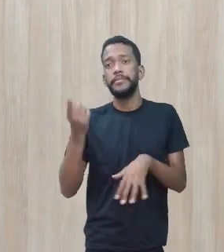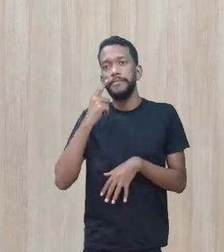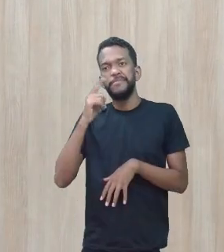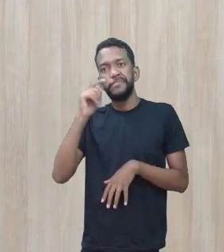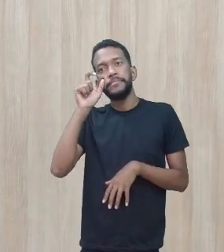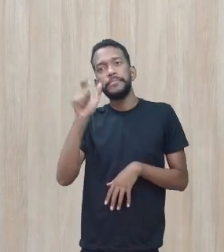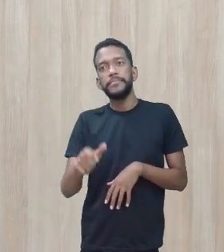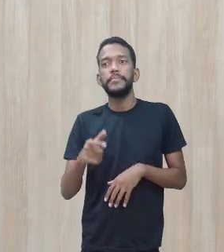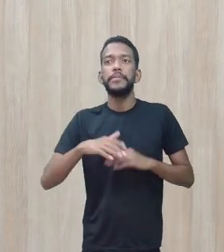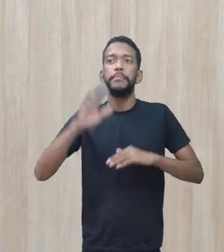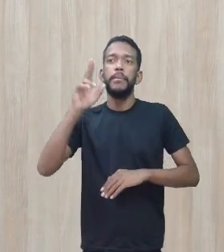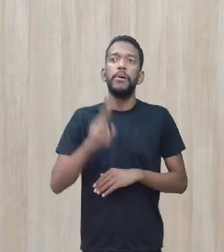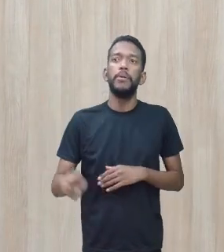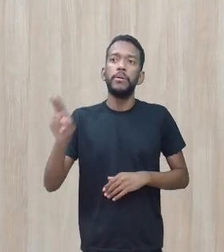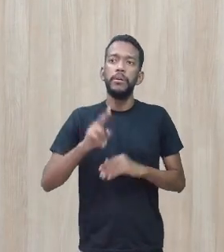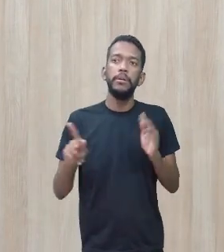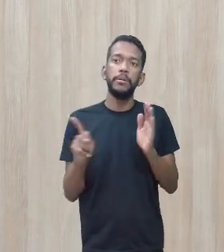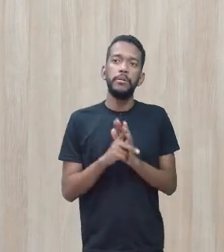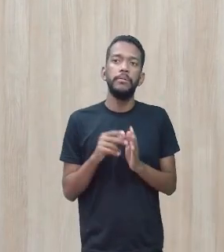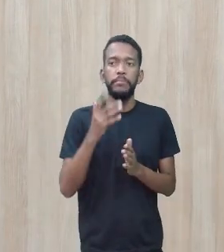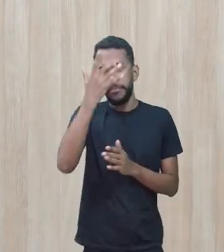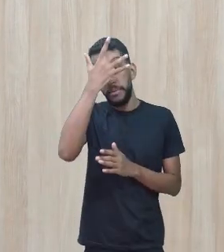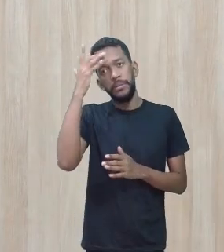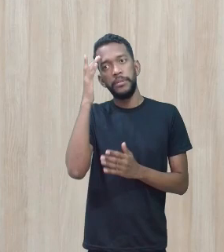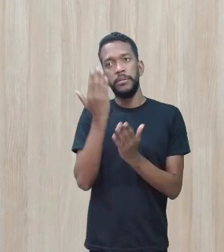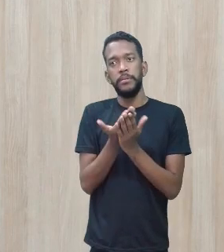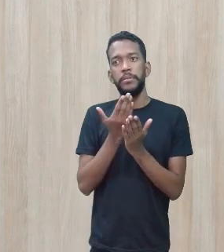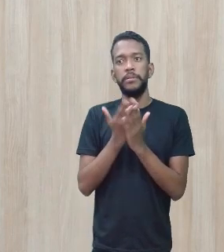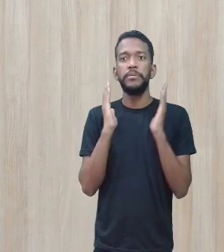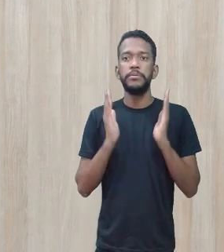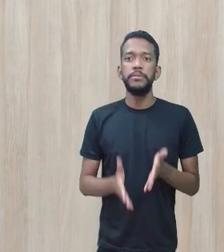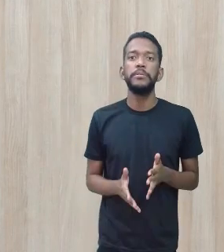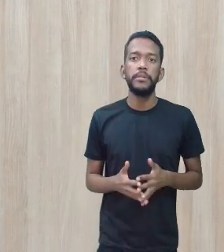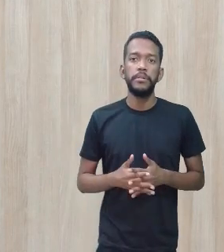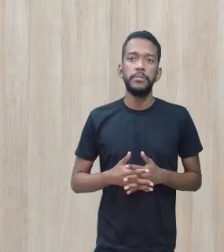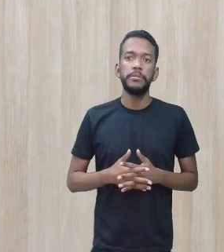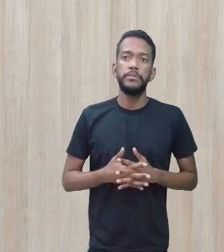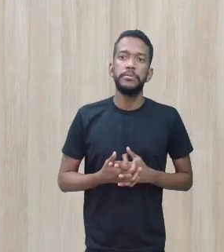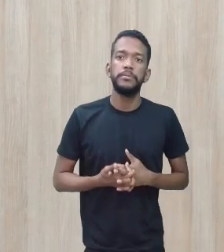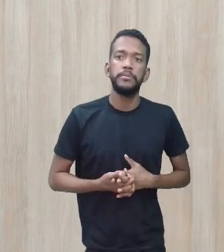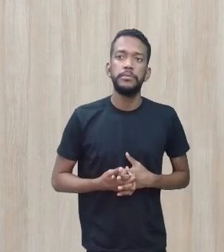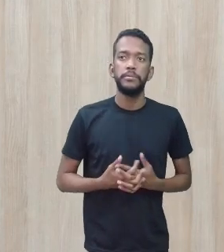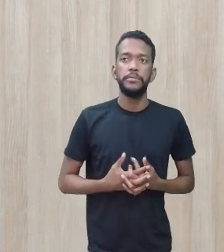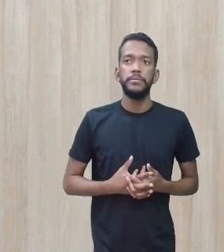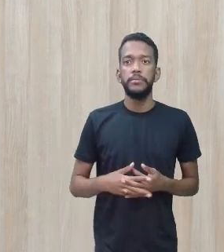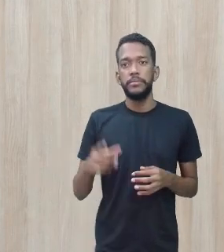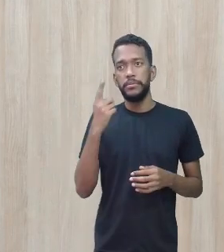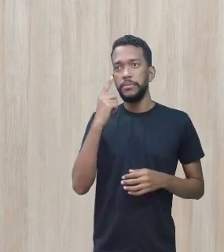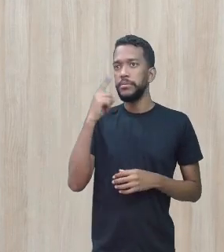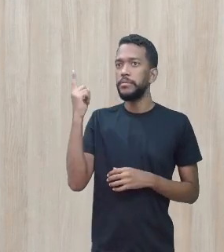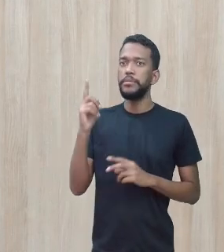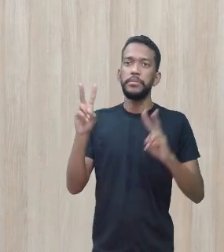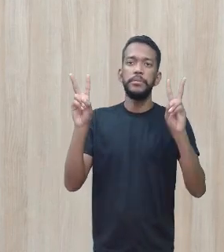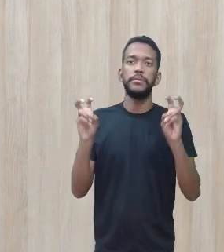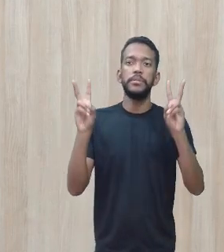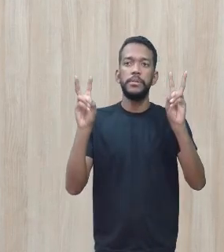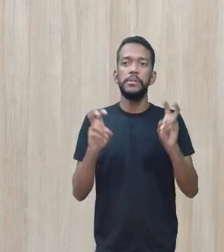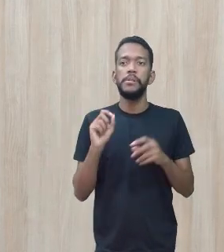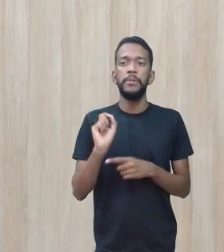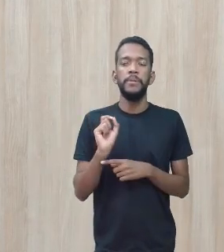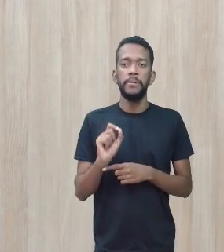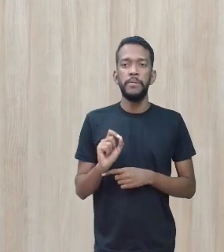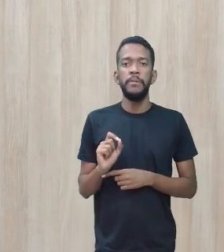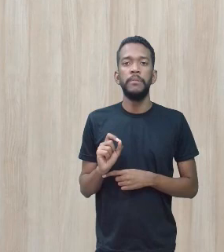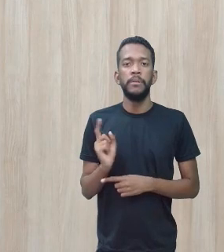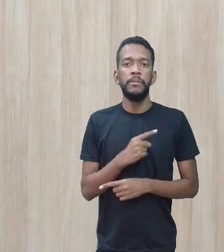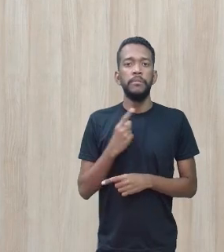redes sociais mais utilizadas pelo estudante. Já chama atenção para vocês sobre o tema desse gráfico. A gente falou sobre o